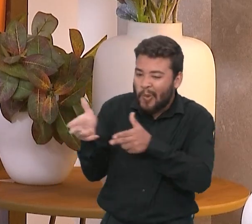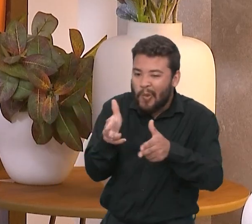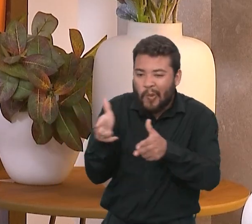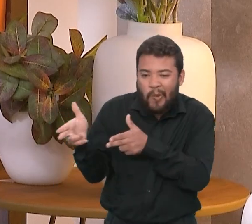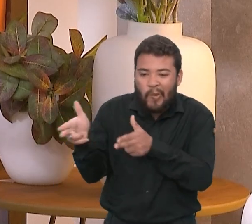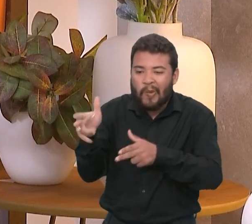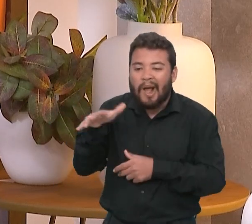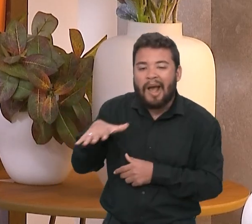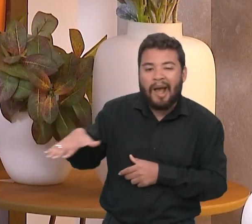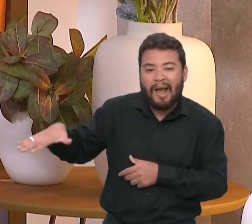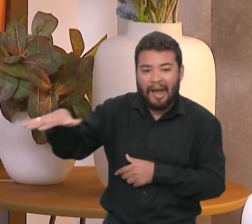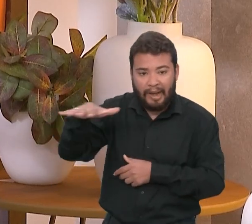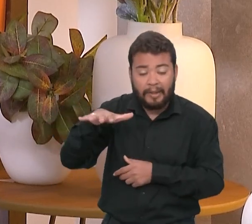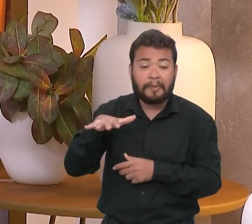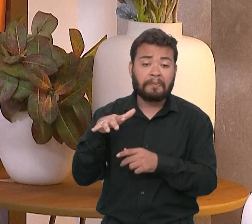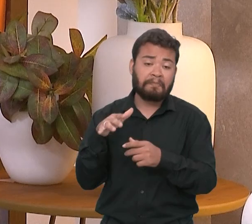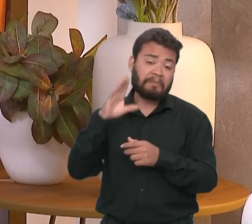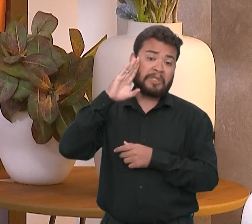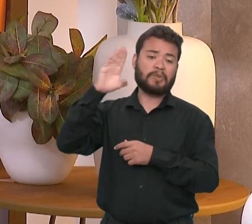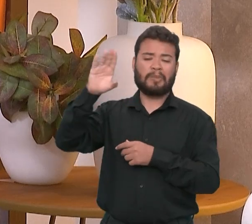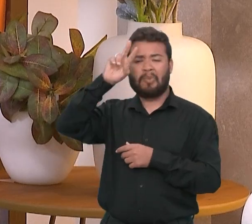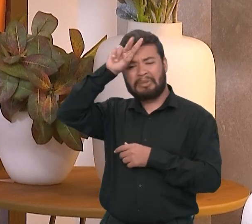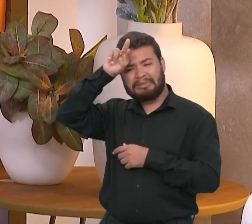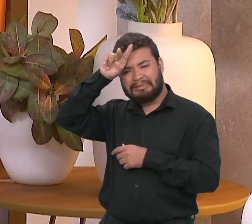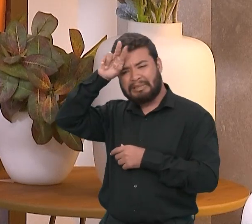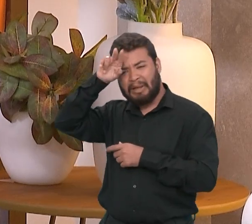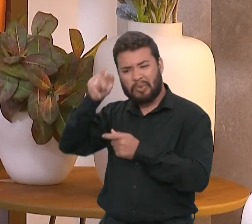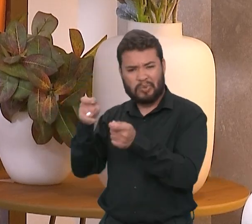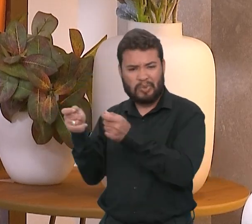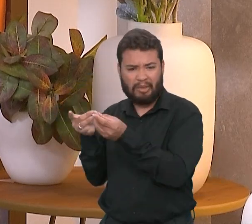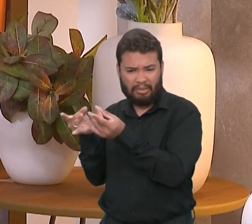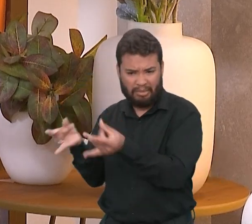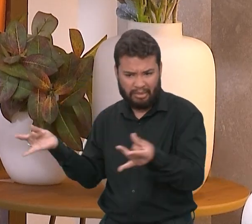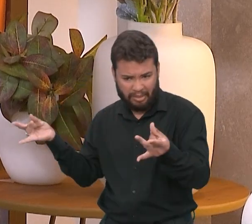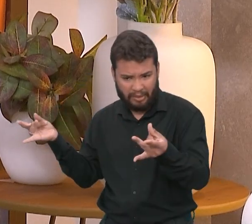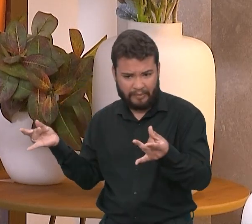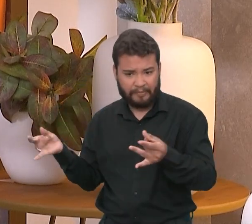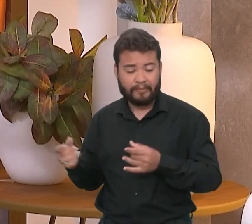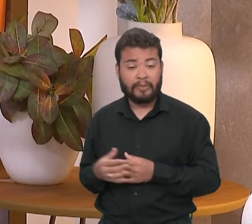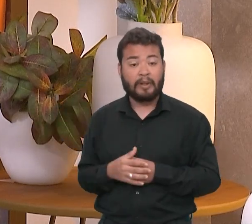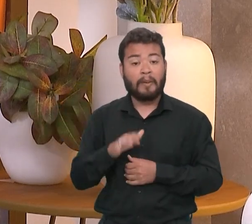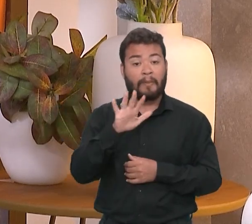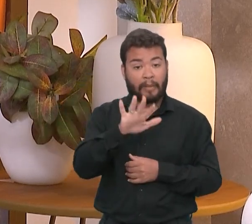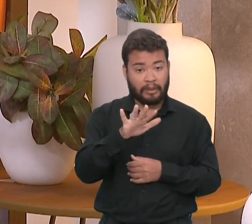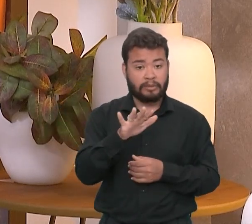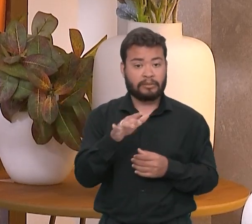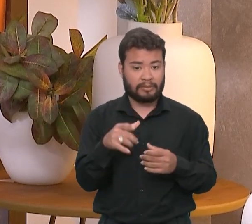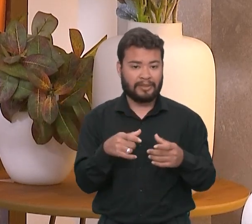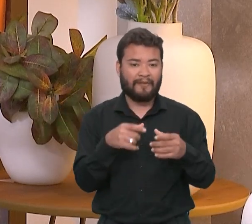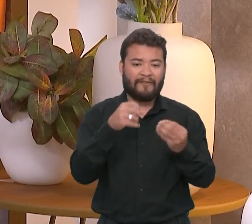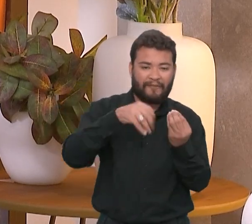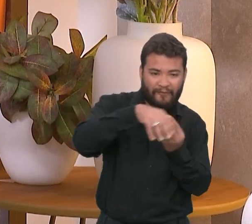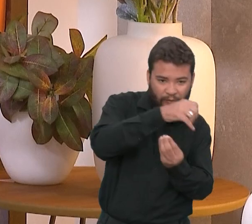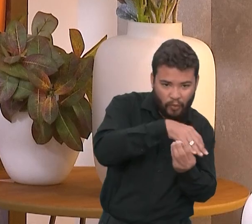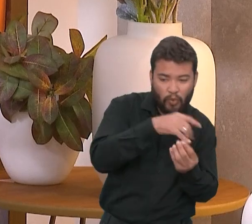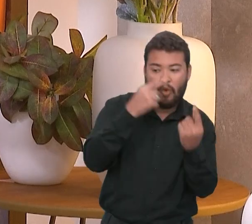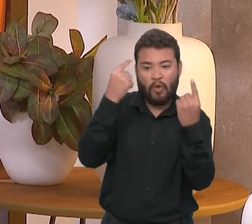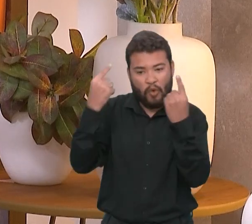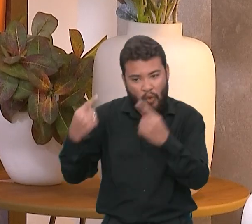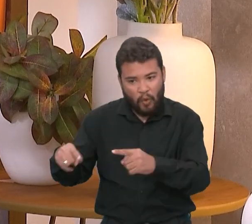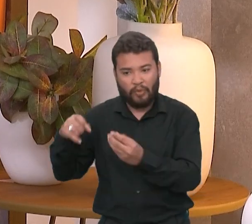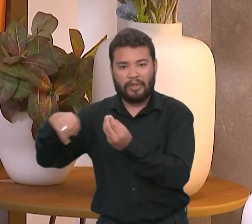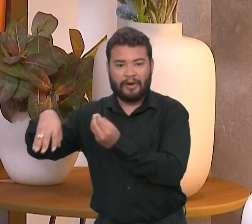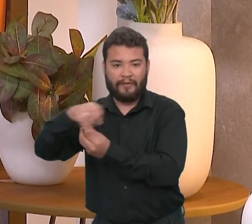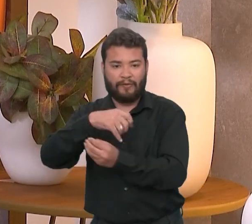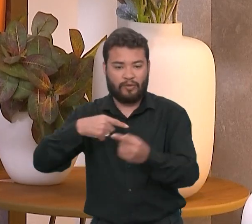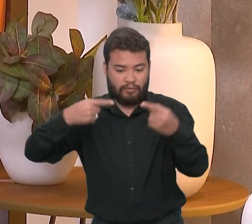biológico de insetos, mas normalmente para esse controle, como a Virginia explicou, o antagonismo, a gente usa o fungo diretamente, sem estar